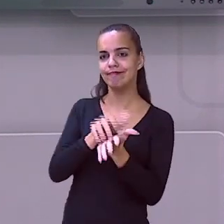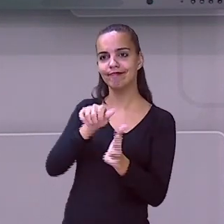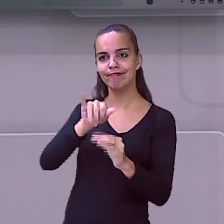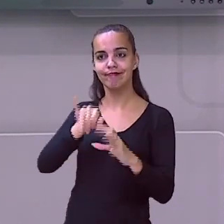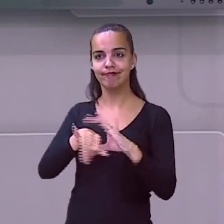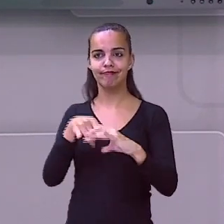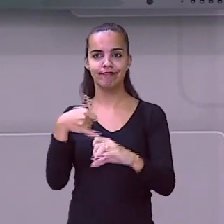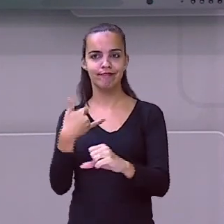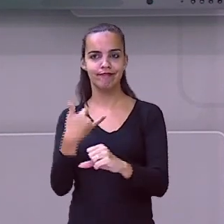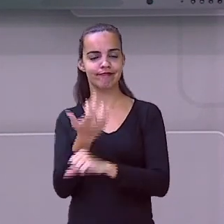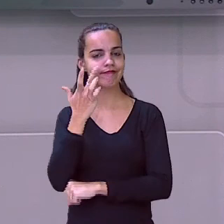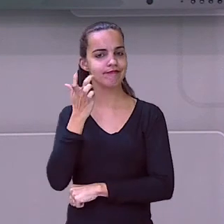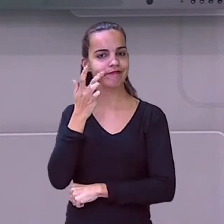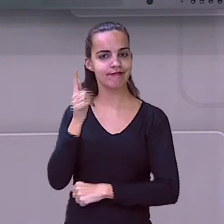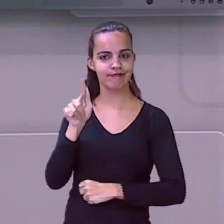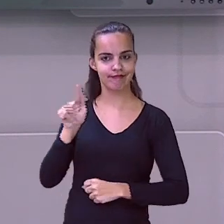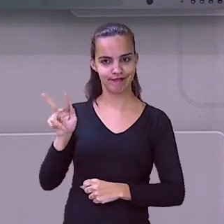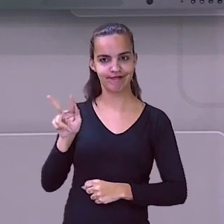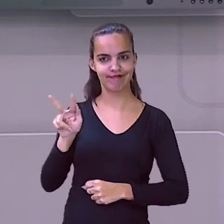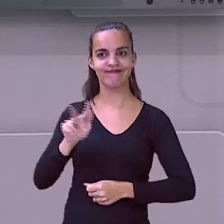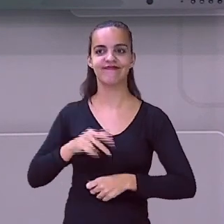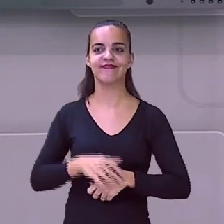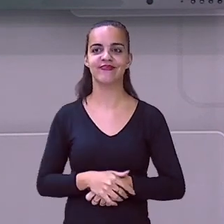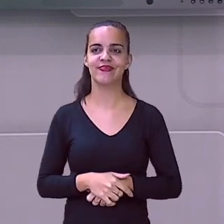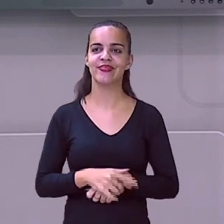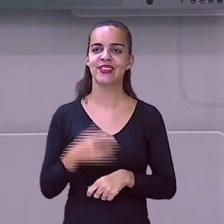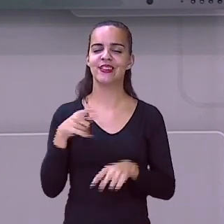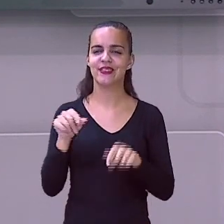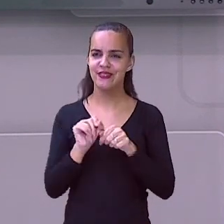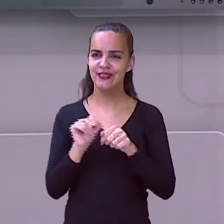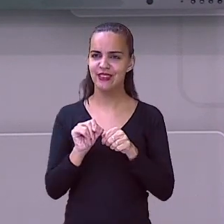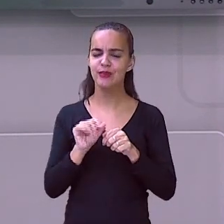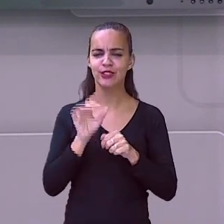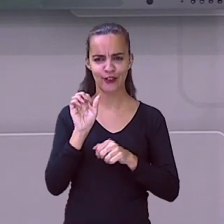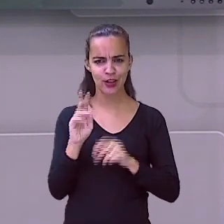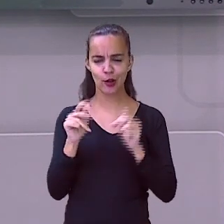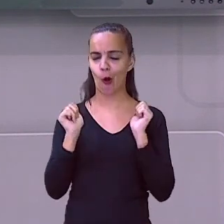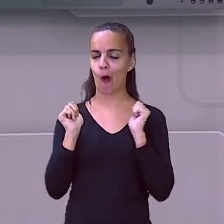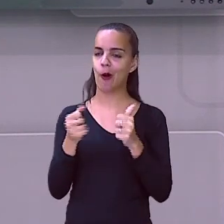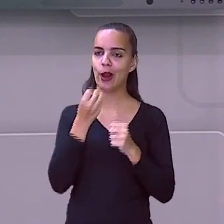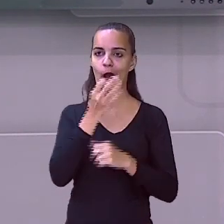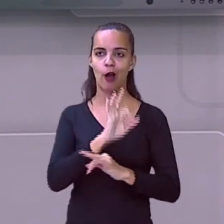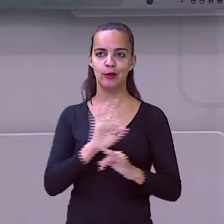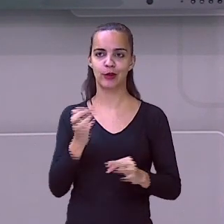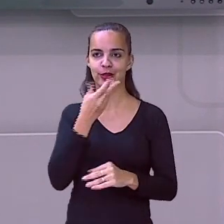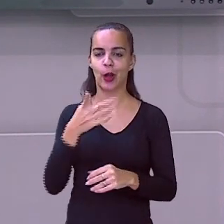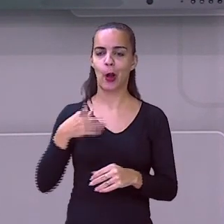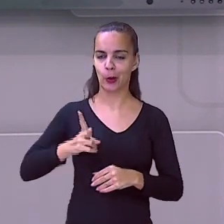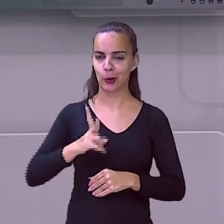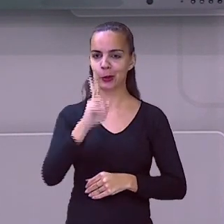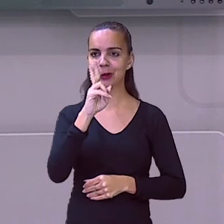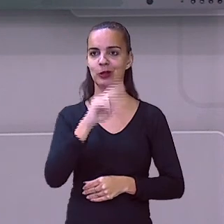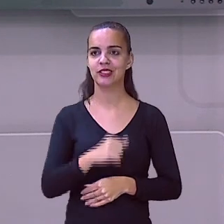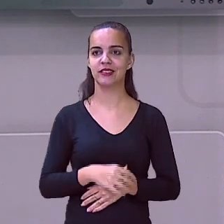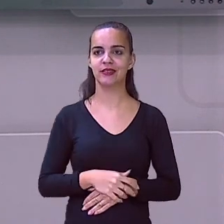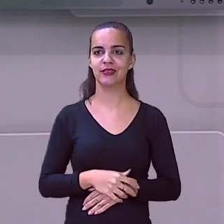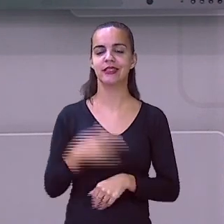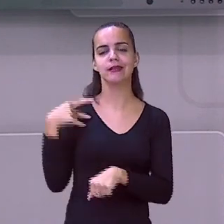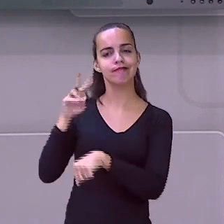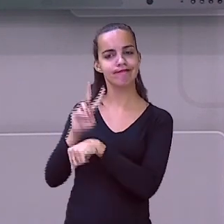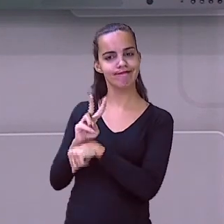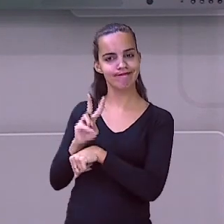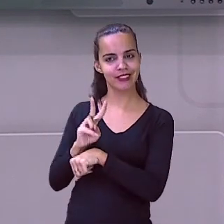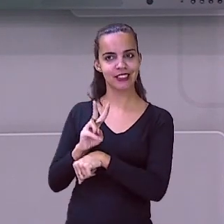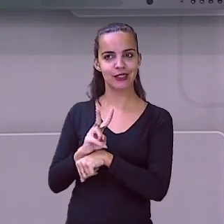do YouTube SMED-GV. Já faz isso? Ótimo! Então, continue. Se